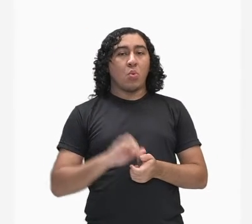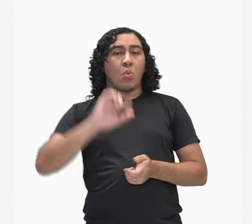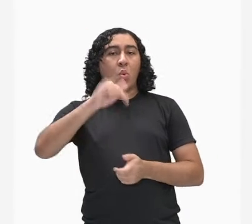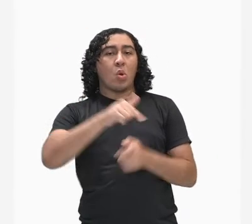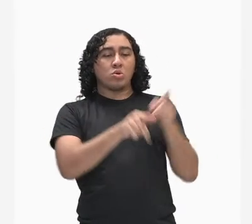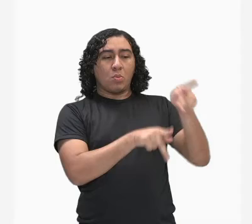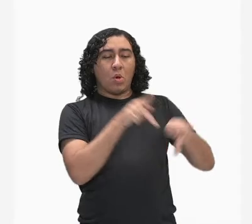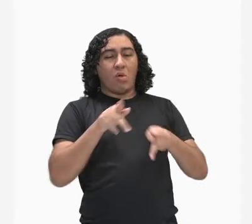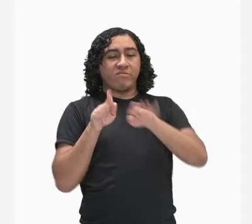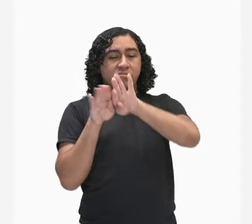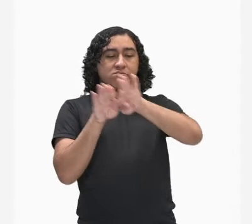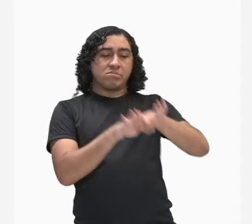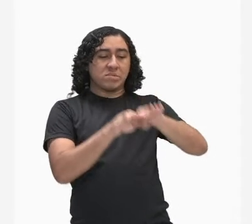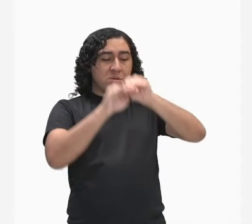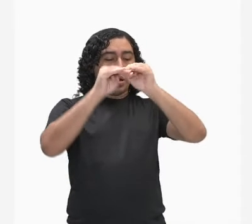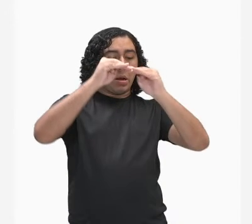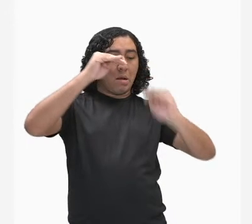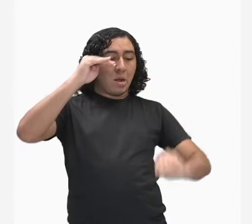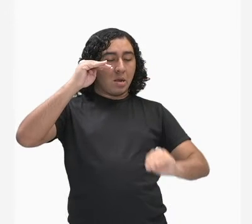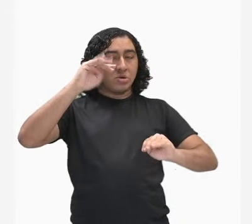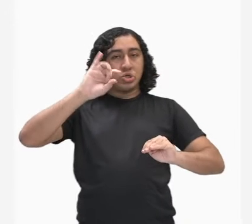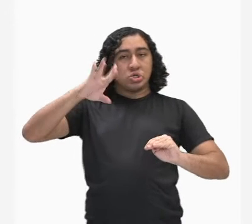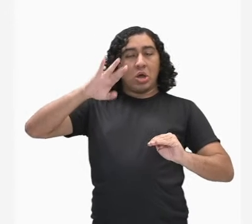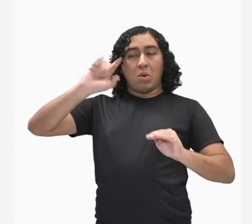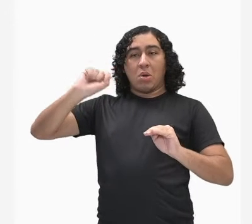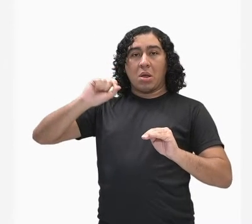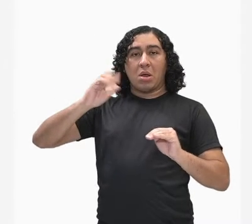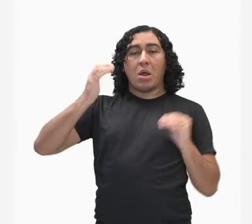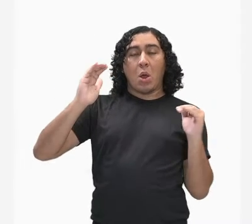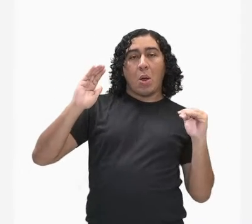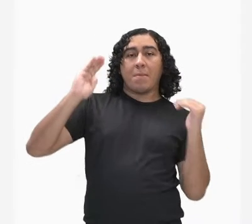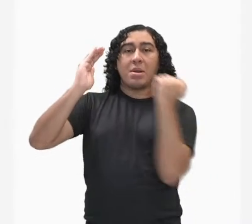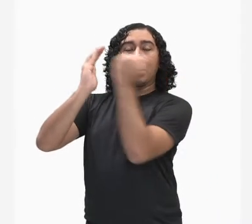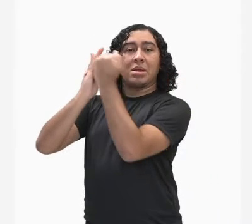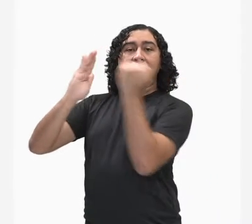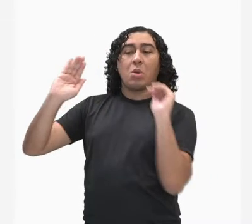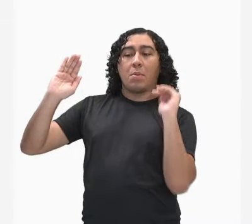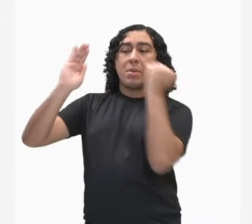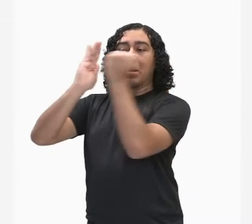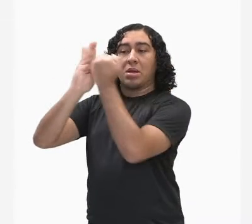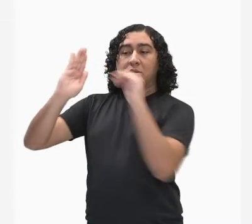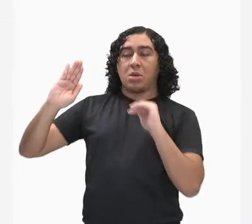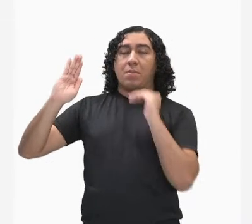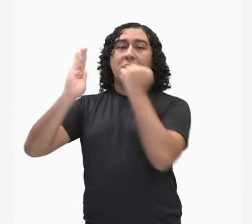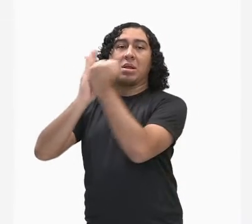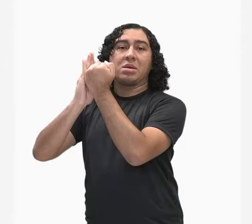aí para trabalhar para eles, para gerar sua riqueza, né? E sempre à margem